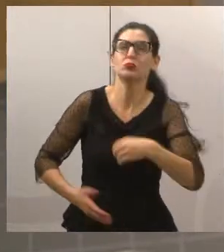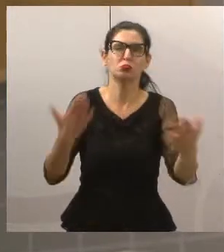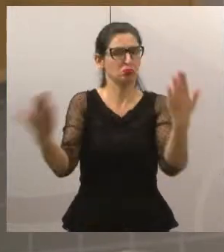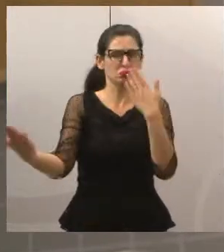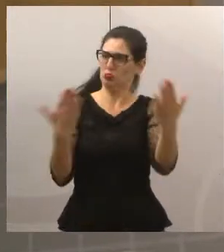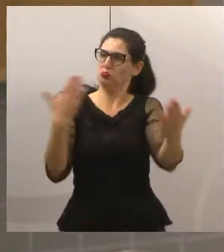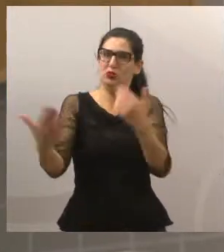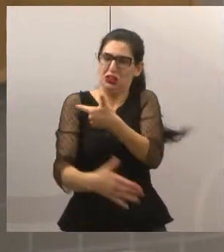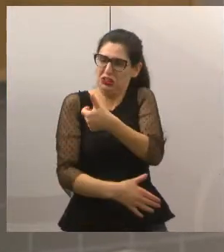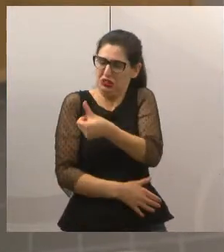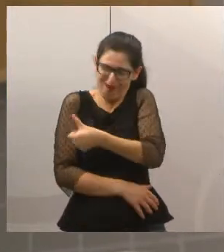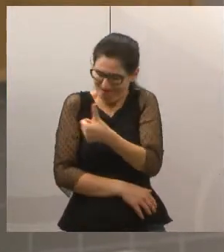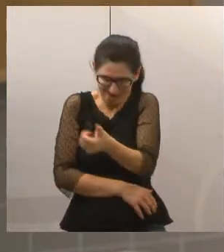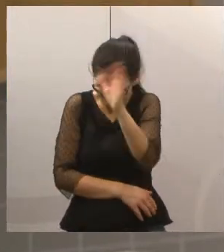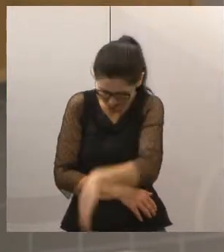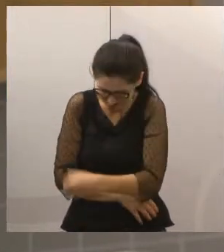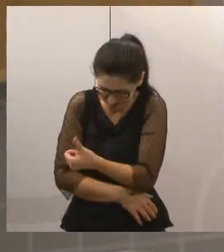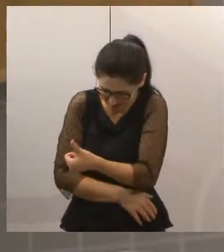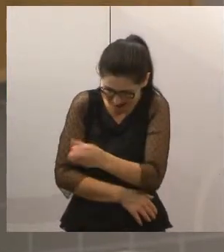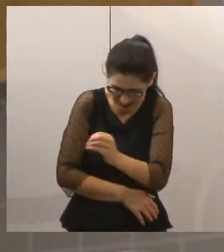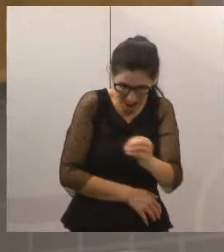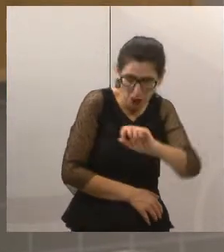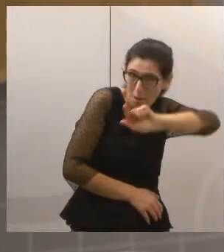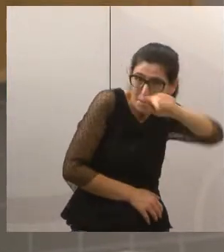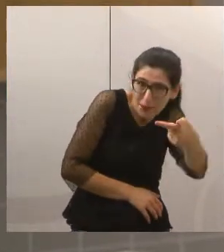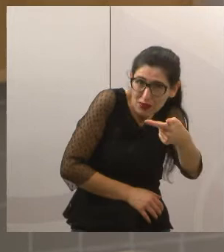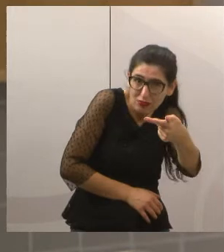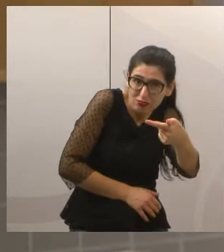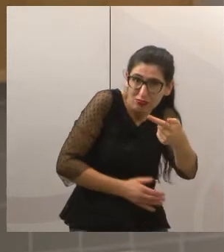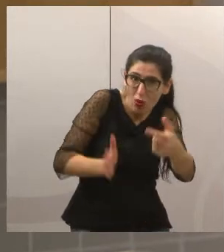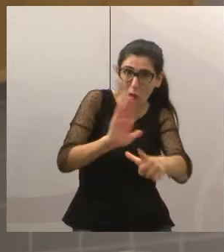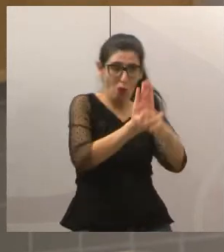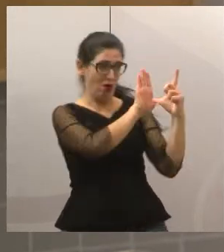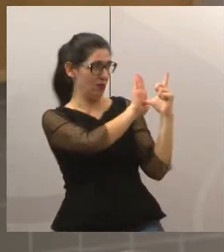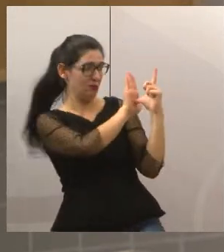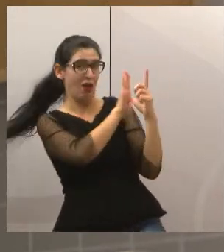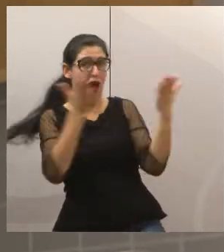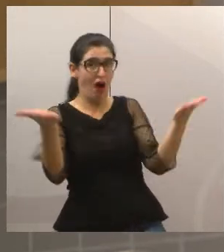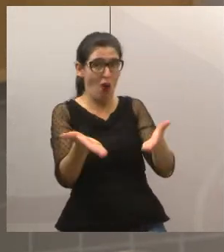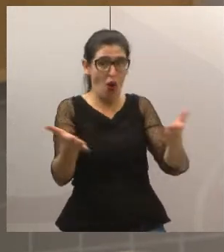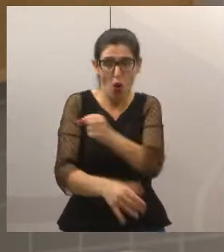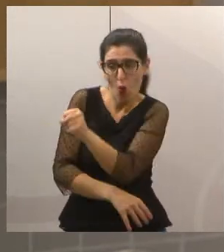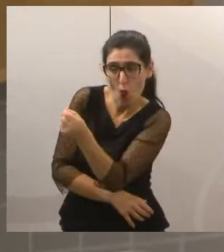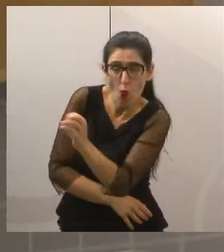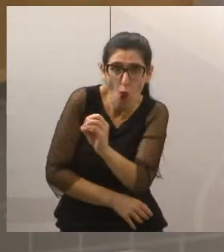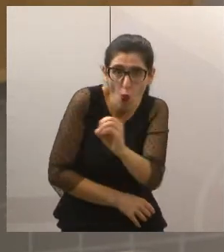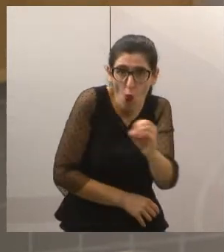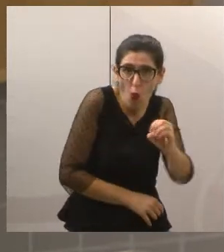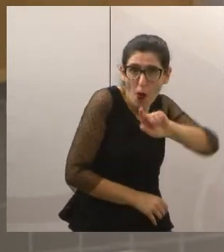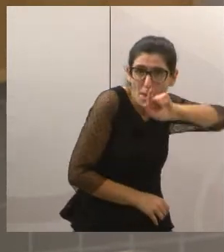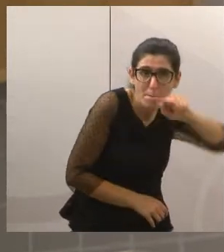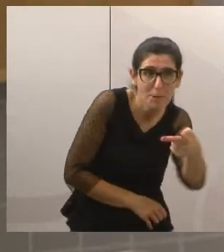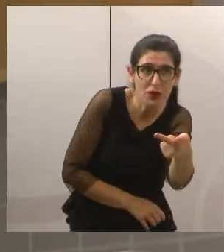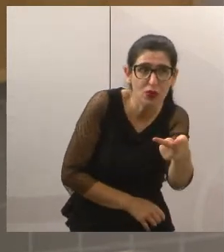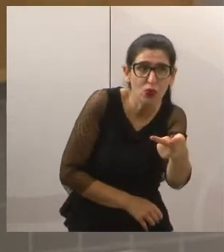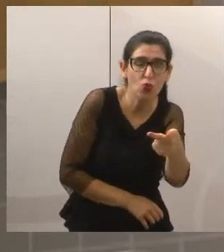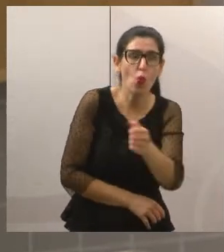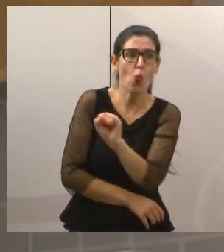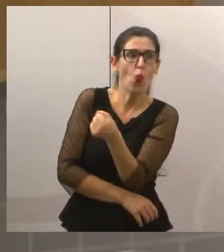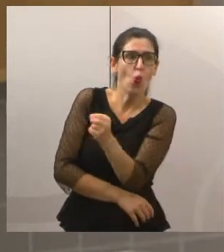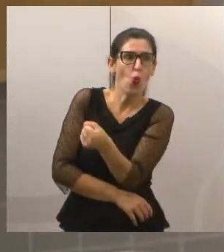mil, esse ano a gente passou para a casa dos 800 mil. Então, que é quando as empresas